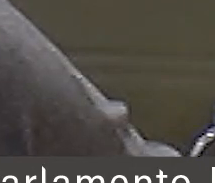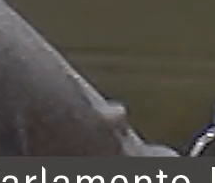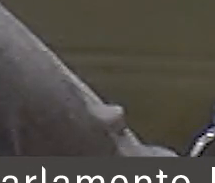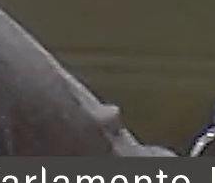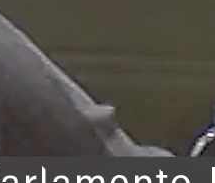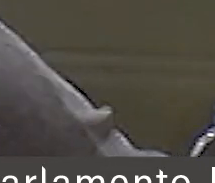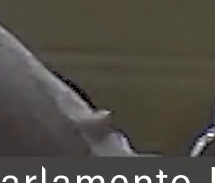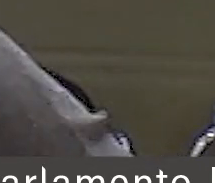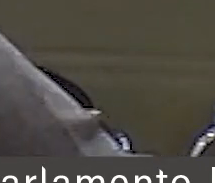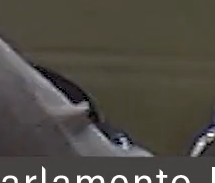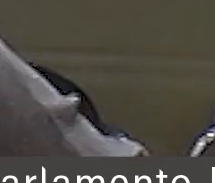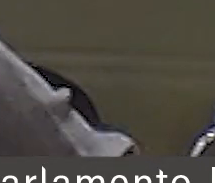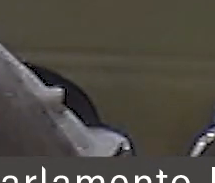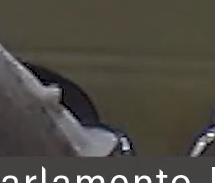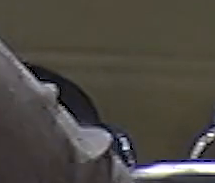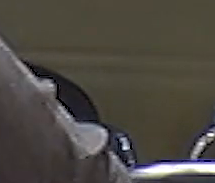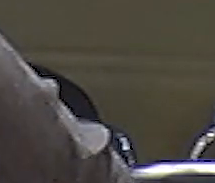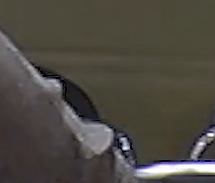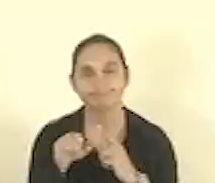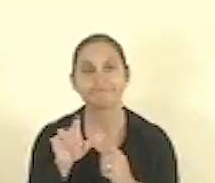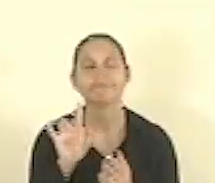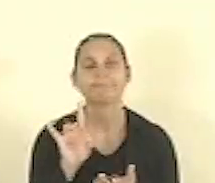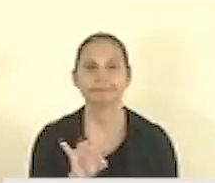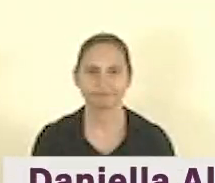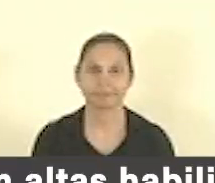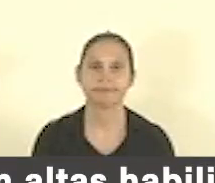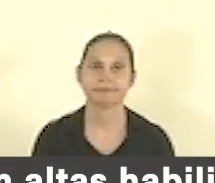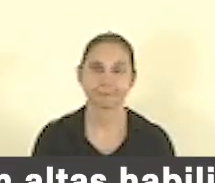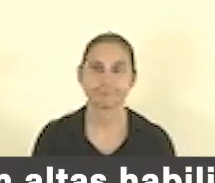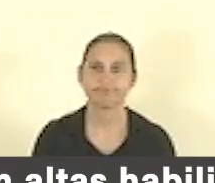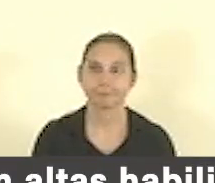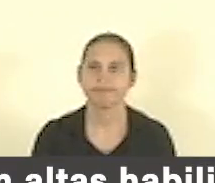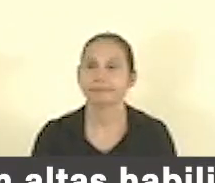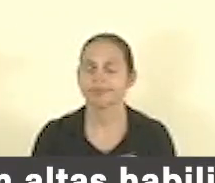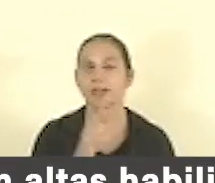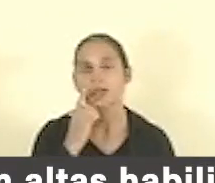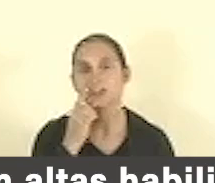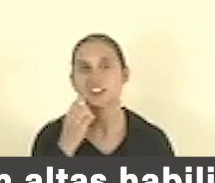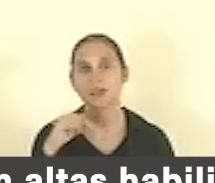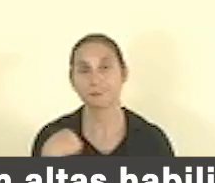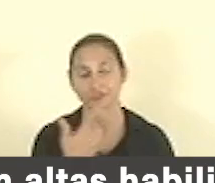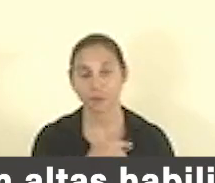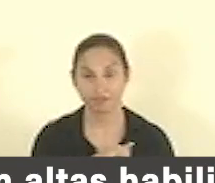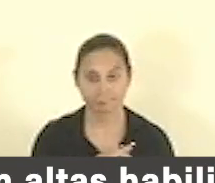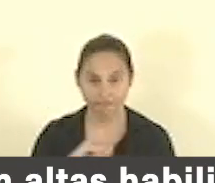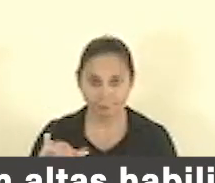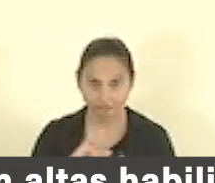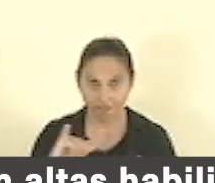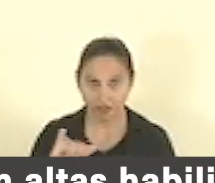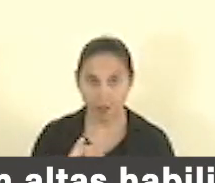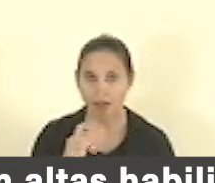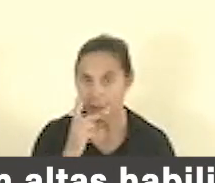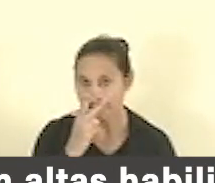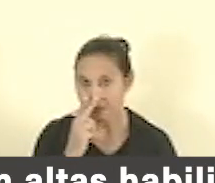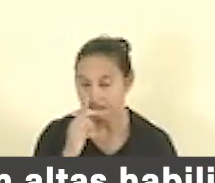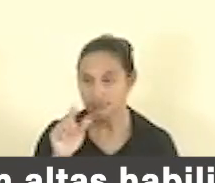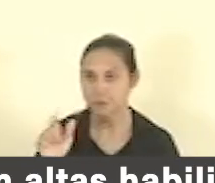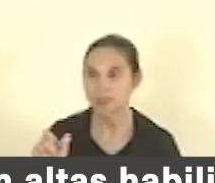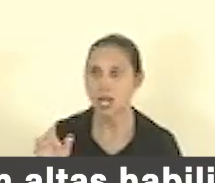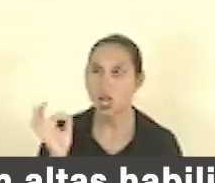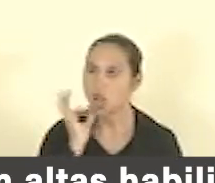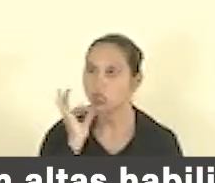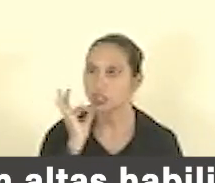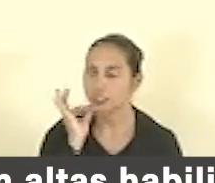os obstáculos enfrentados pelo filho. Quando a gente fala... Daniela Almeida, mãe de criança com altas